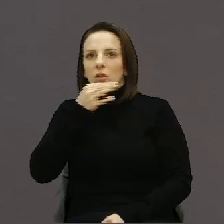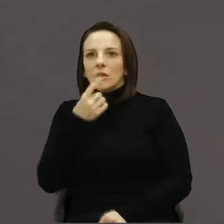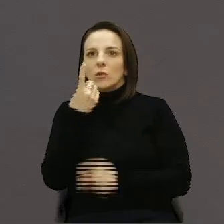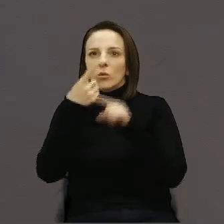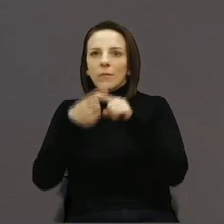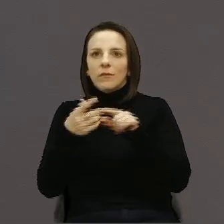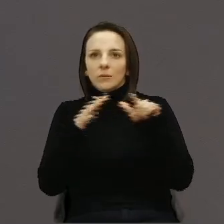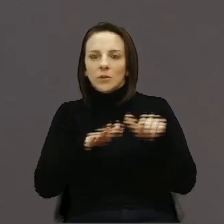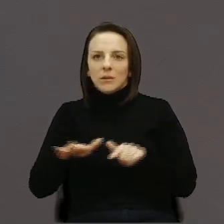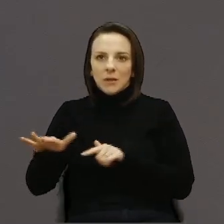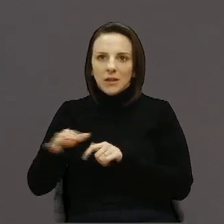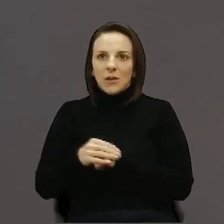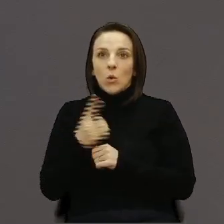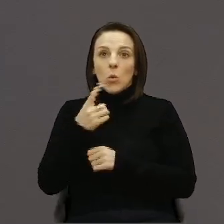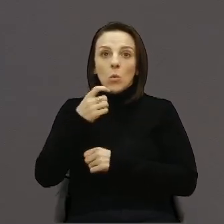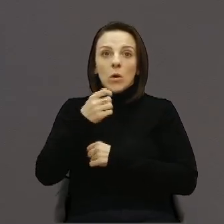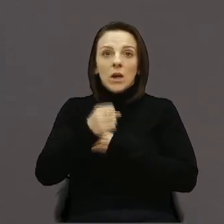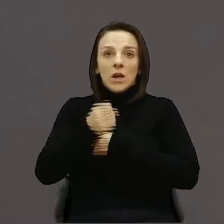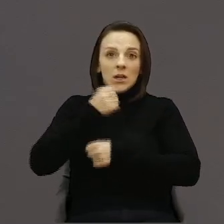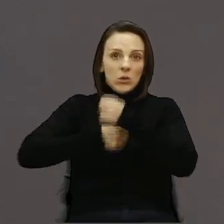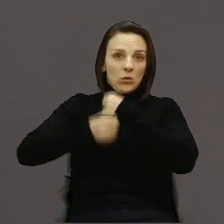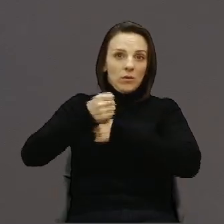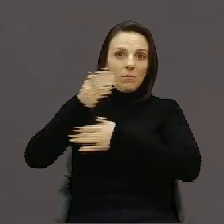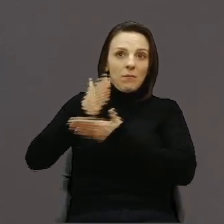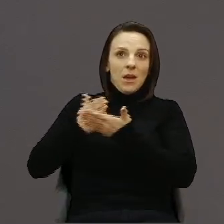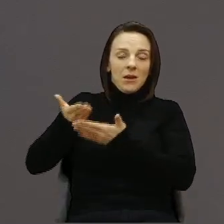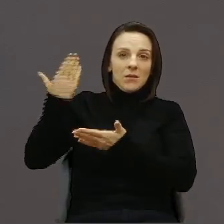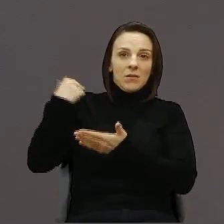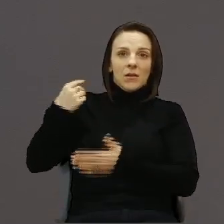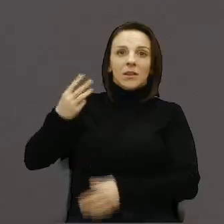pessoal, há 1 ano e meio atrás, o pessoal pagava R$ 35,00 de passagem.